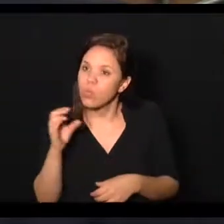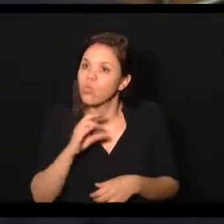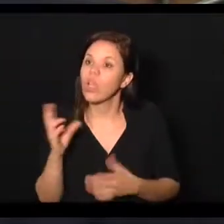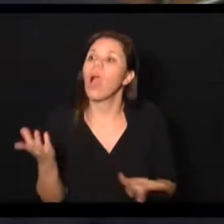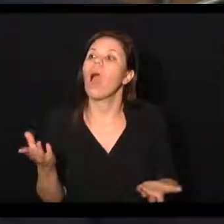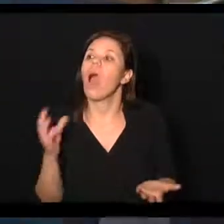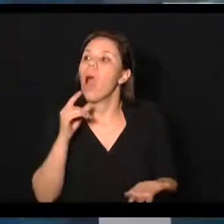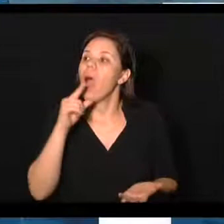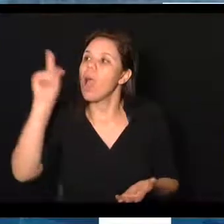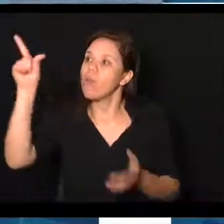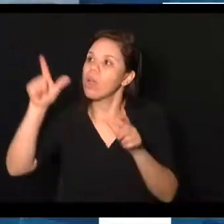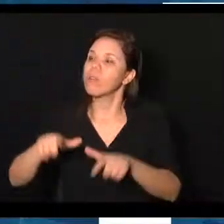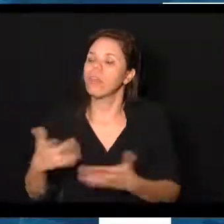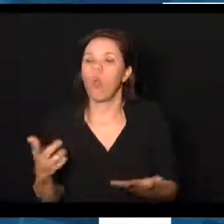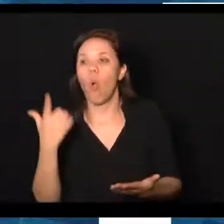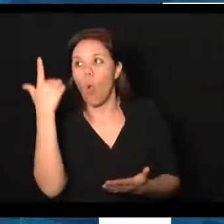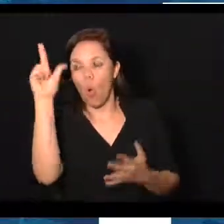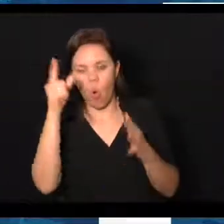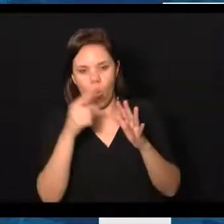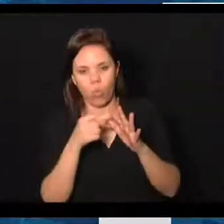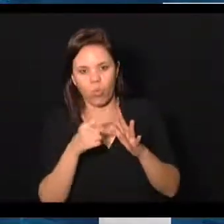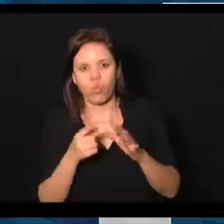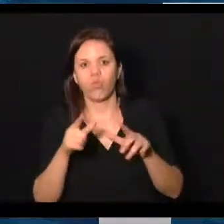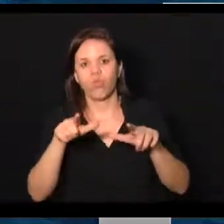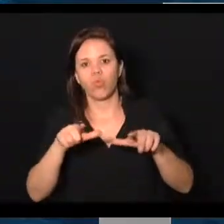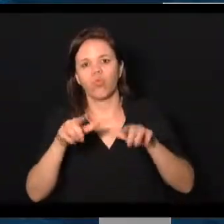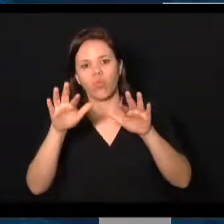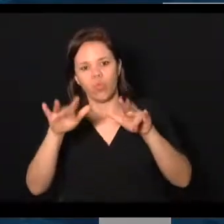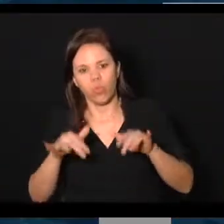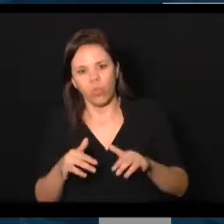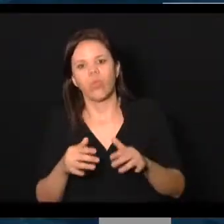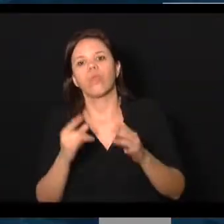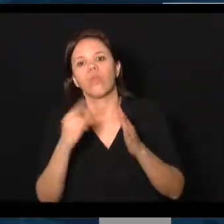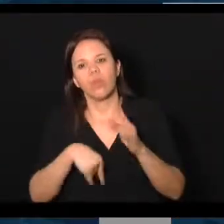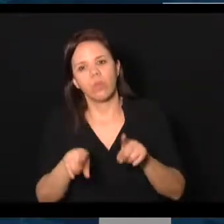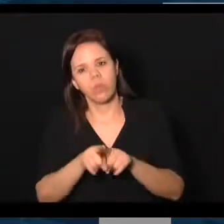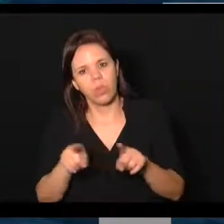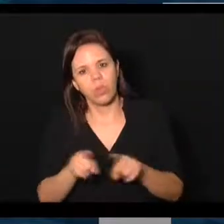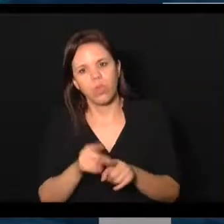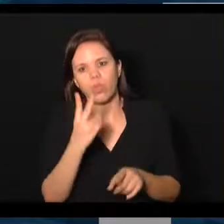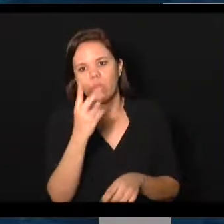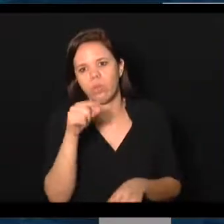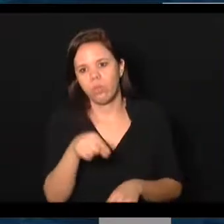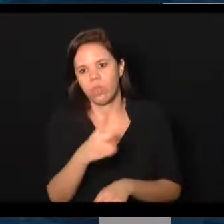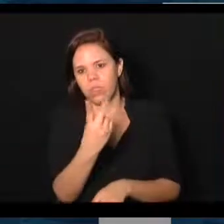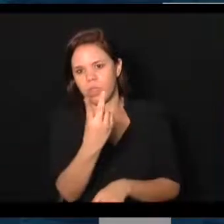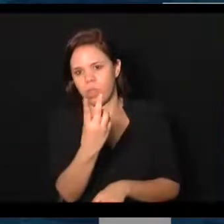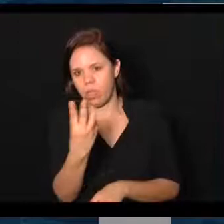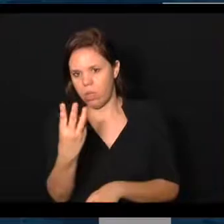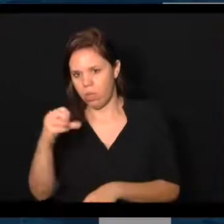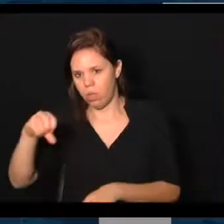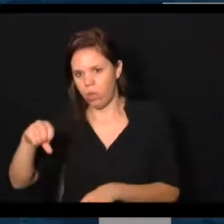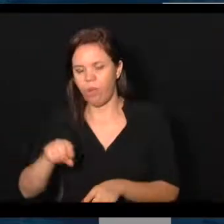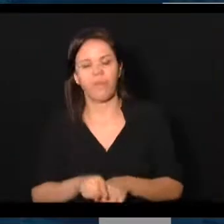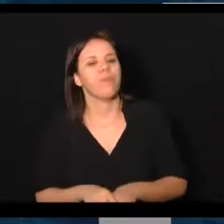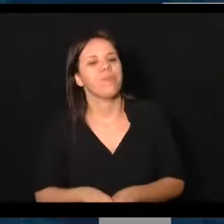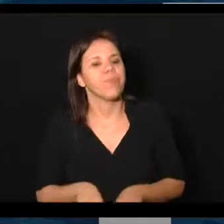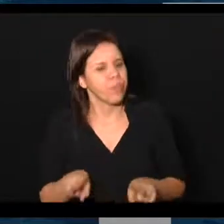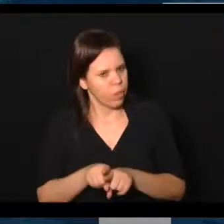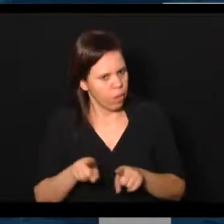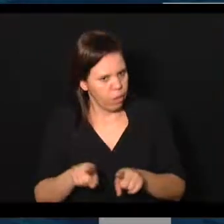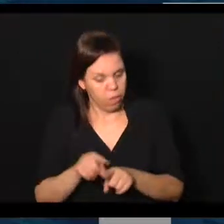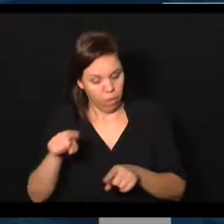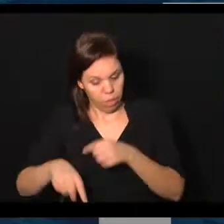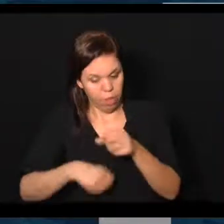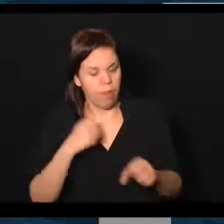naquele local. Outro documento apresentado pelo vereador é o requerimento número 2139, também deste ano,